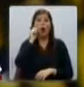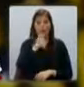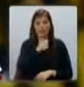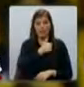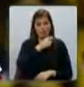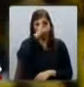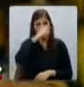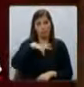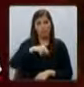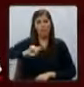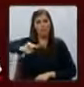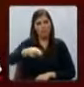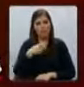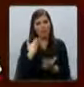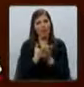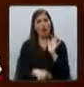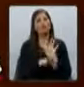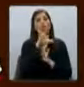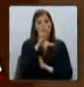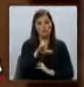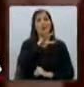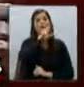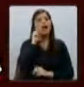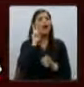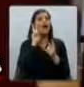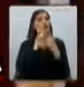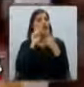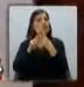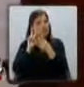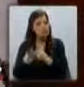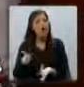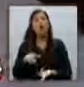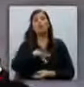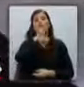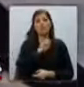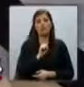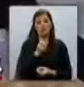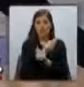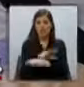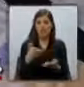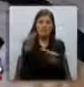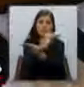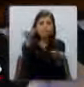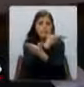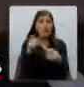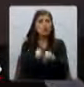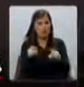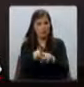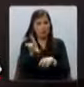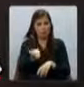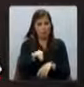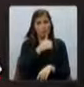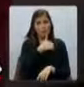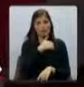que o estado português tem que garantir condições para que a mãe visita os filhos e que as crianças contacto entre si é uma medida que